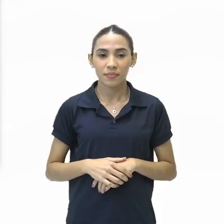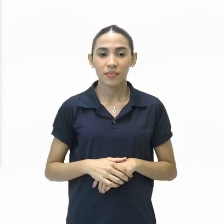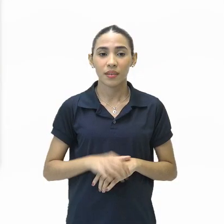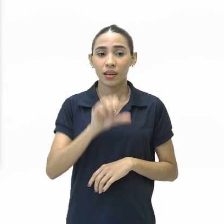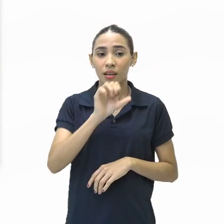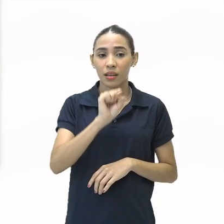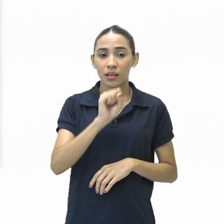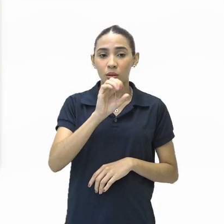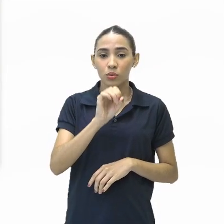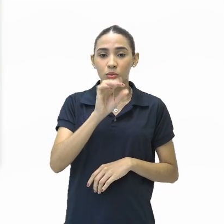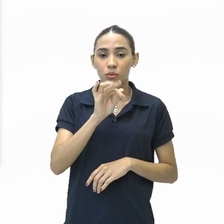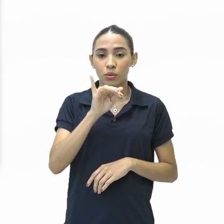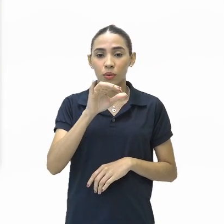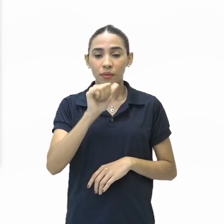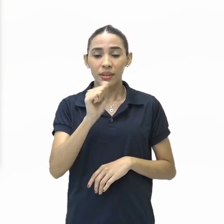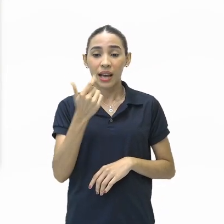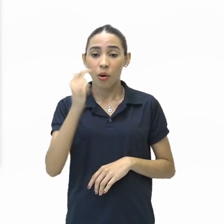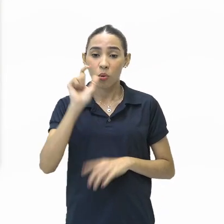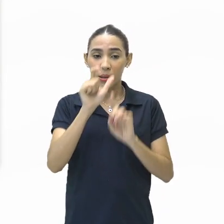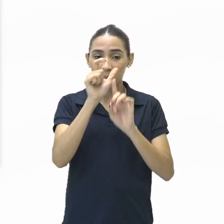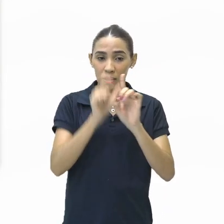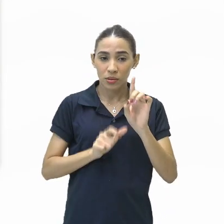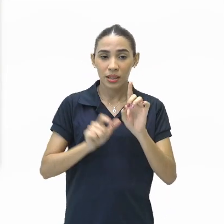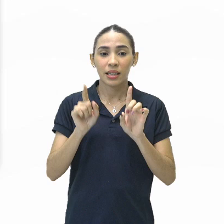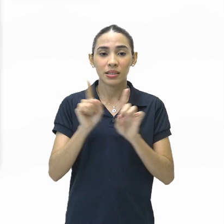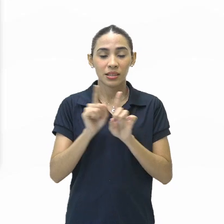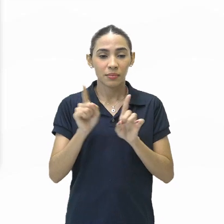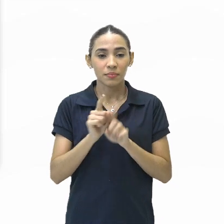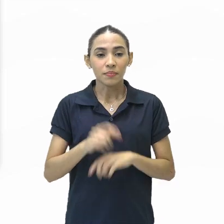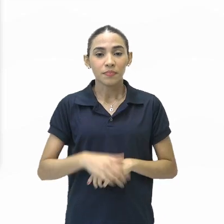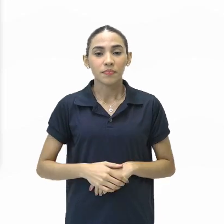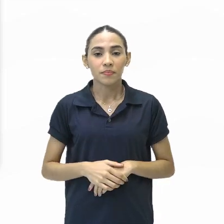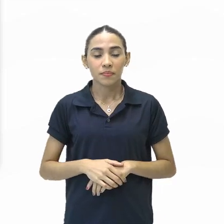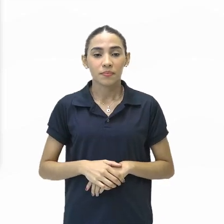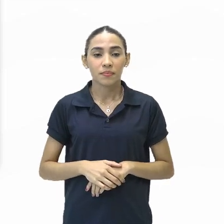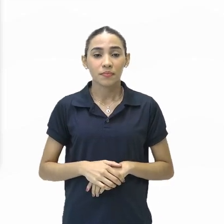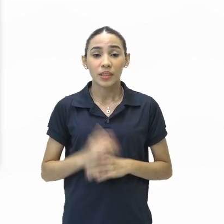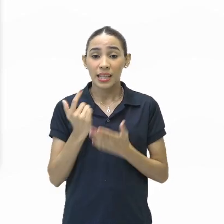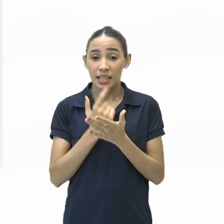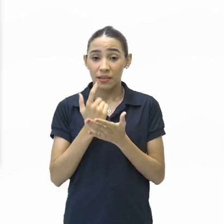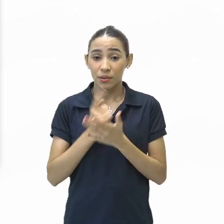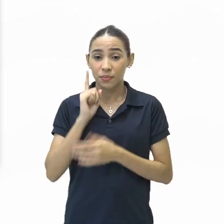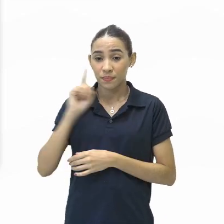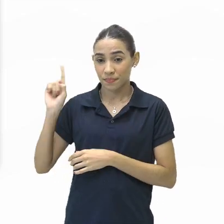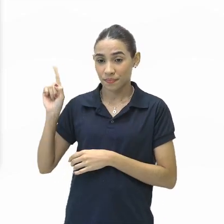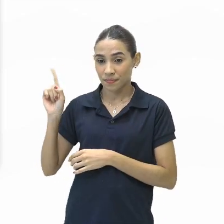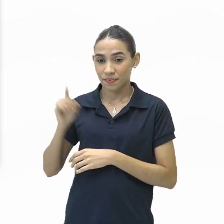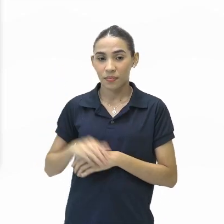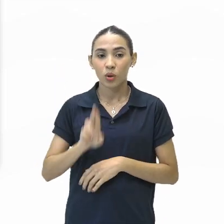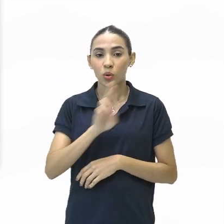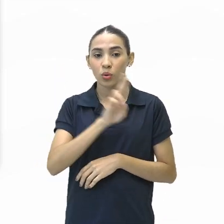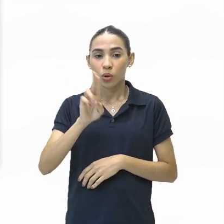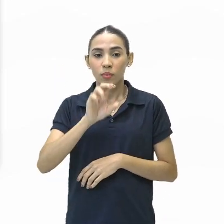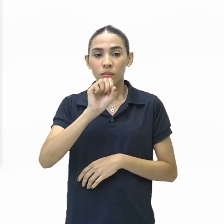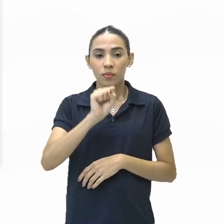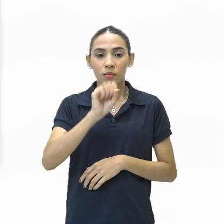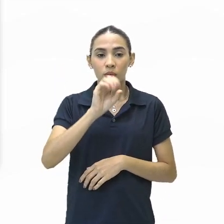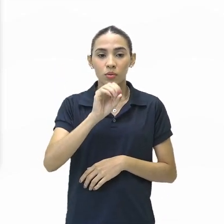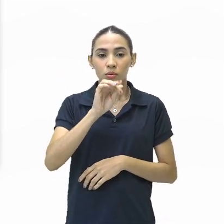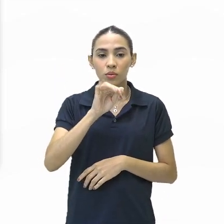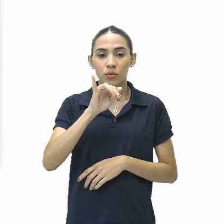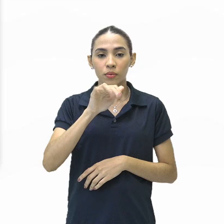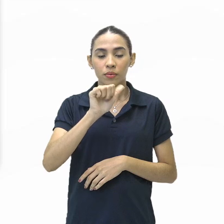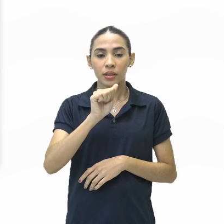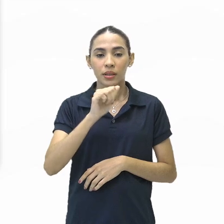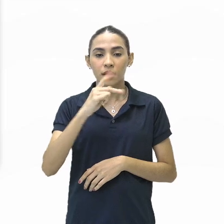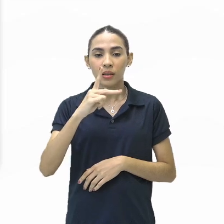Sofia, outra personagem, né, que Machado de Assis traz em Quincas Borbas. O nome dela é Sofia